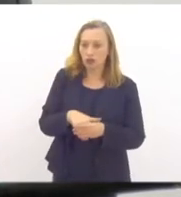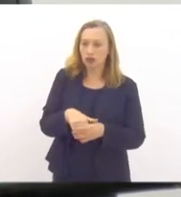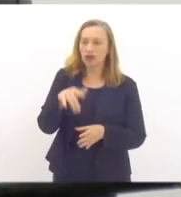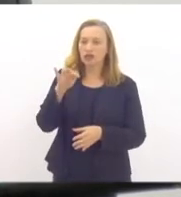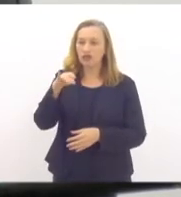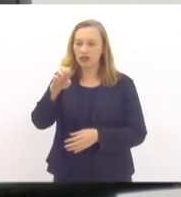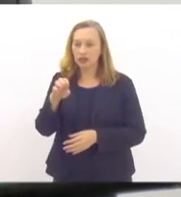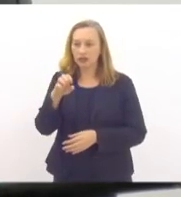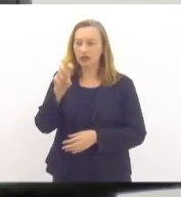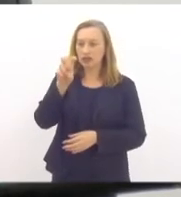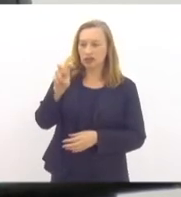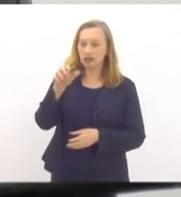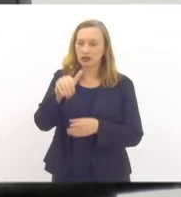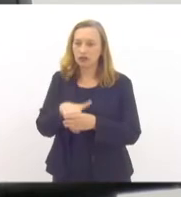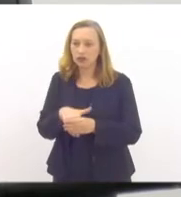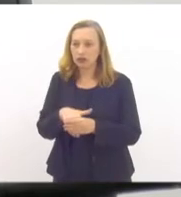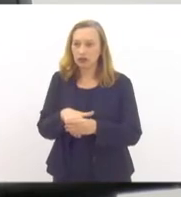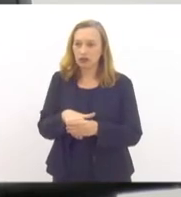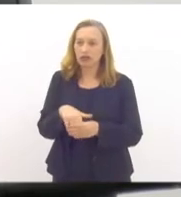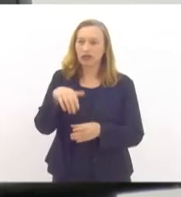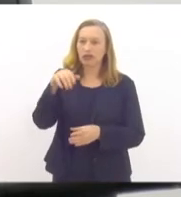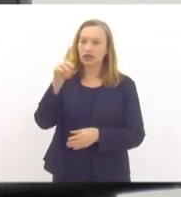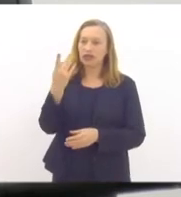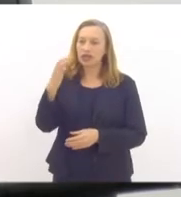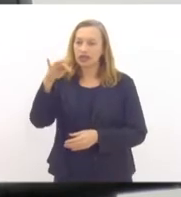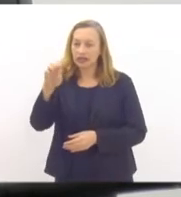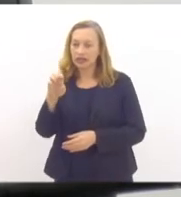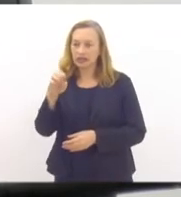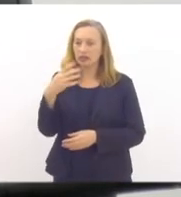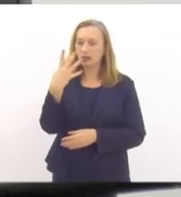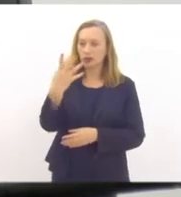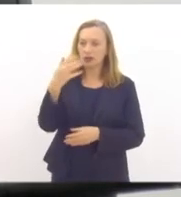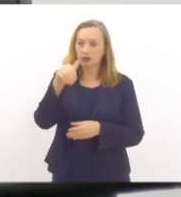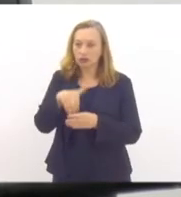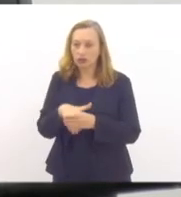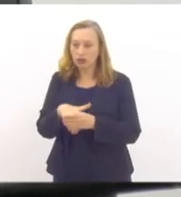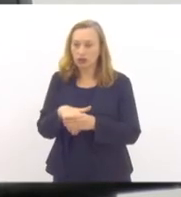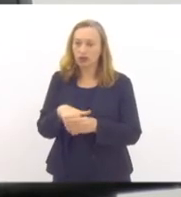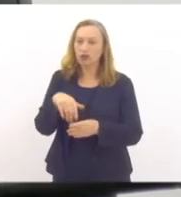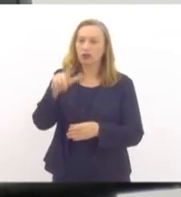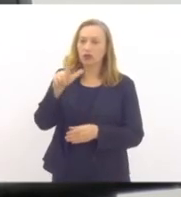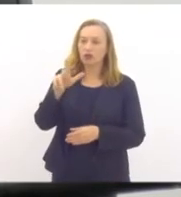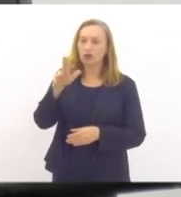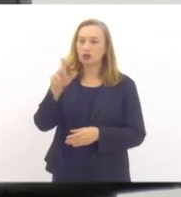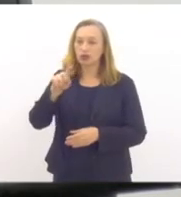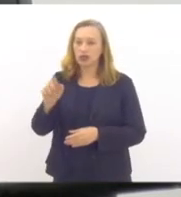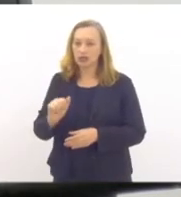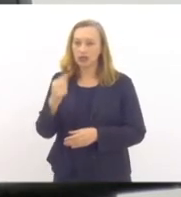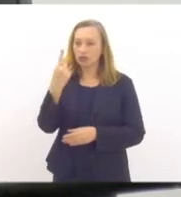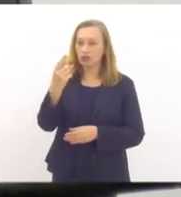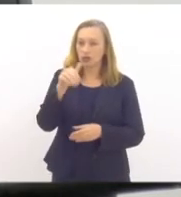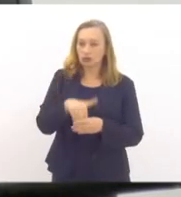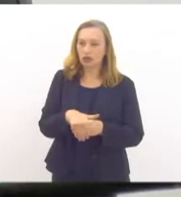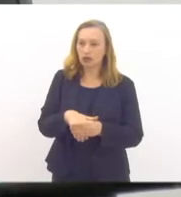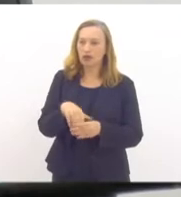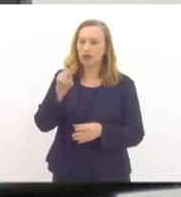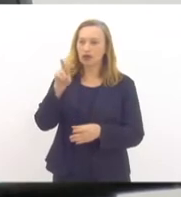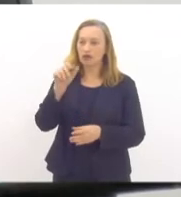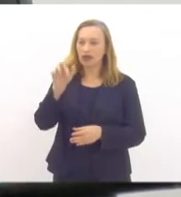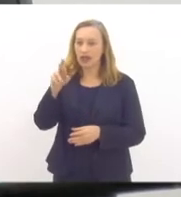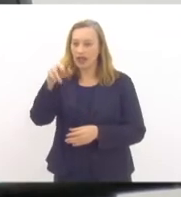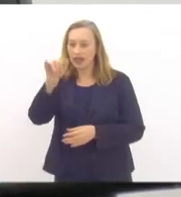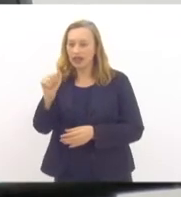Felipe Aste, 5 votos. Eliene Maria, 4 votos. Luísa Bertrame, 1 voto. Valéria